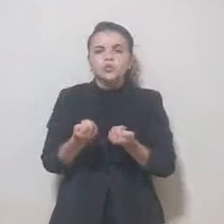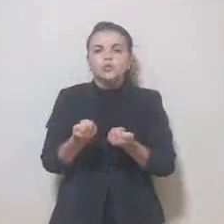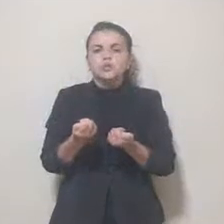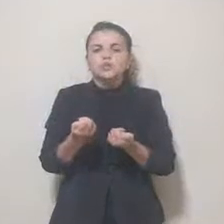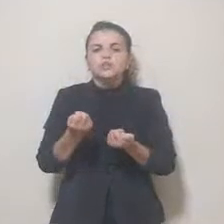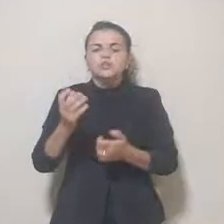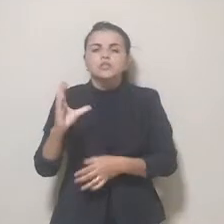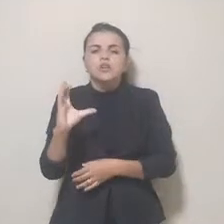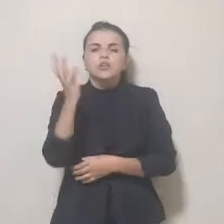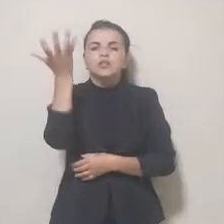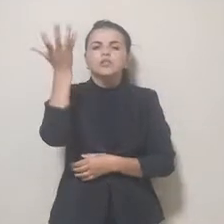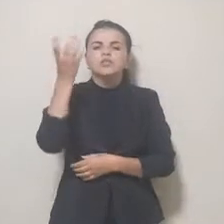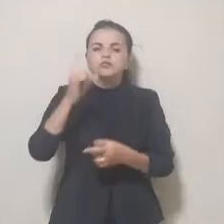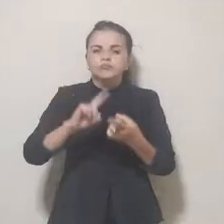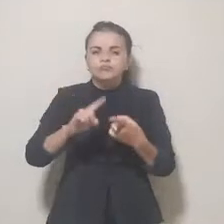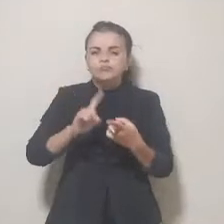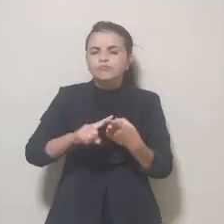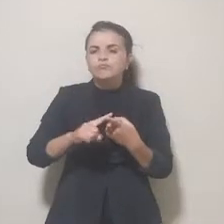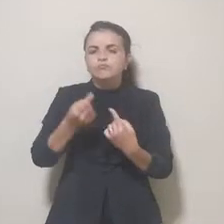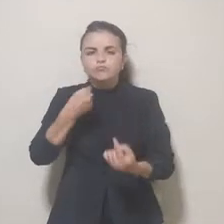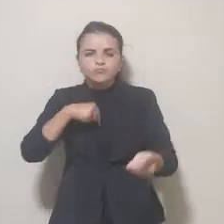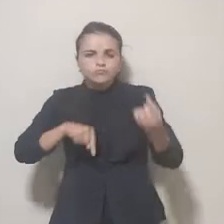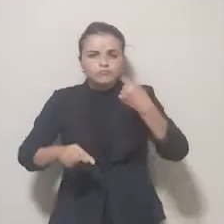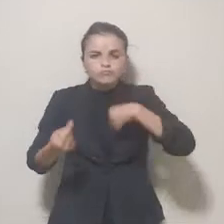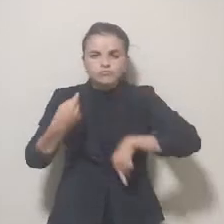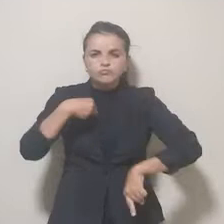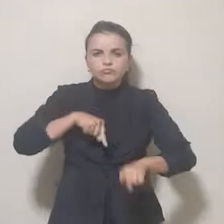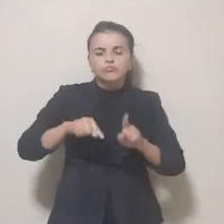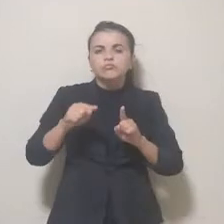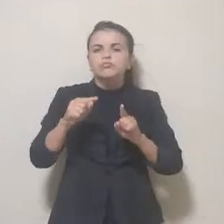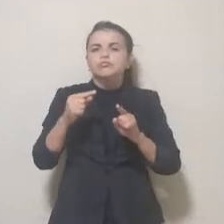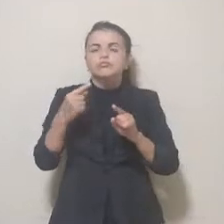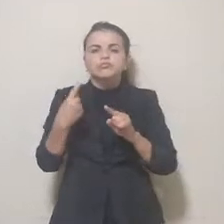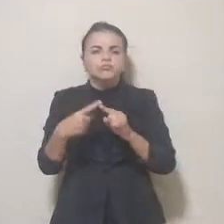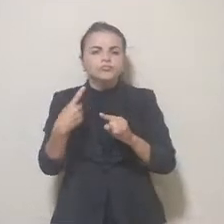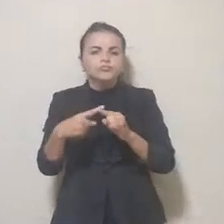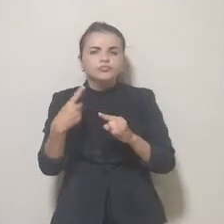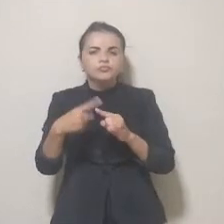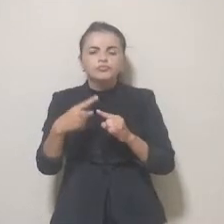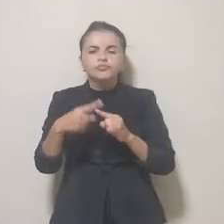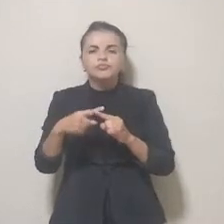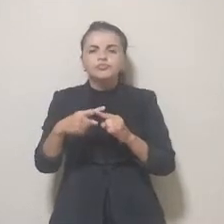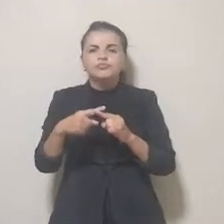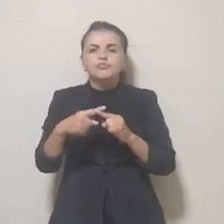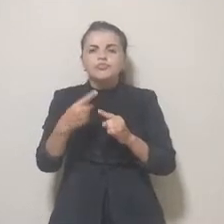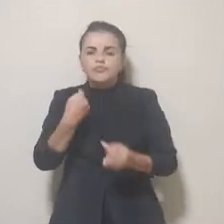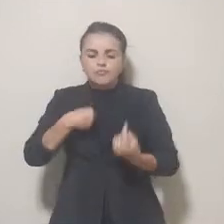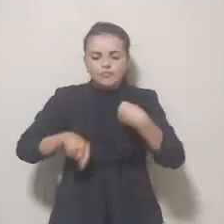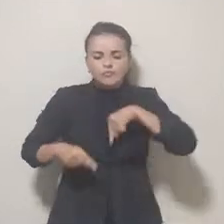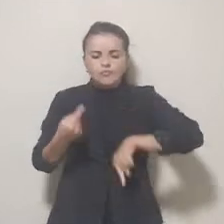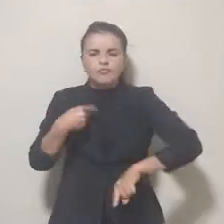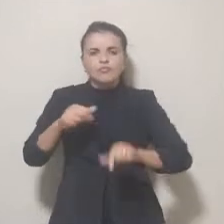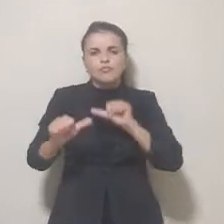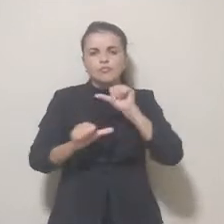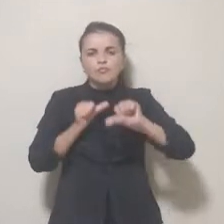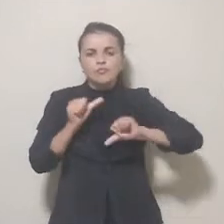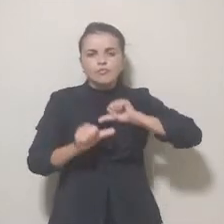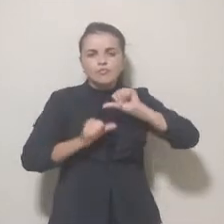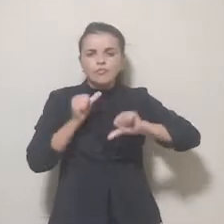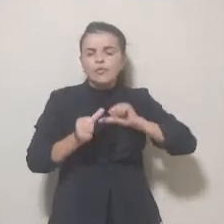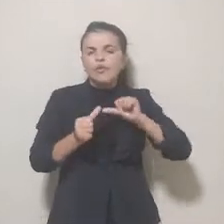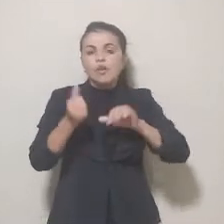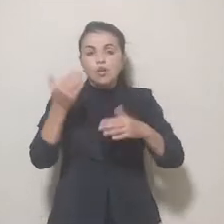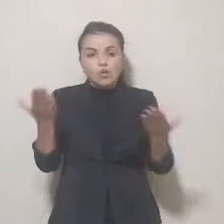a uma questão do nosso sistema endócrino, que é principalmente a produção hormonal. Então a gente vai entender hoje agora como é que funciona